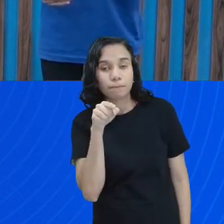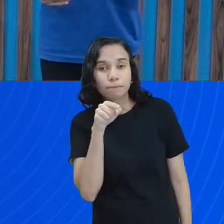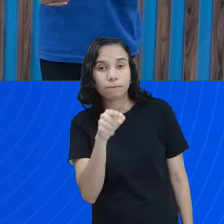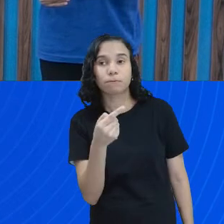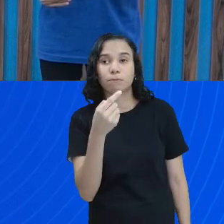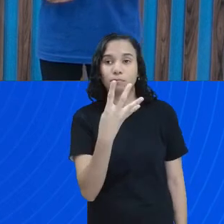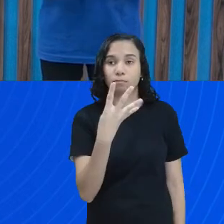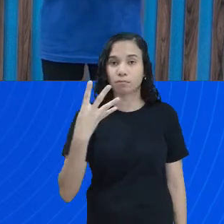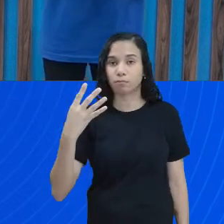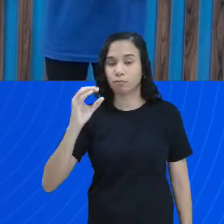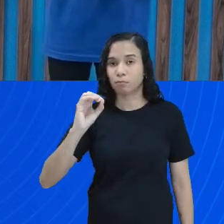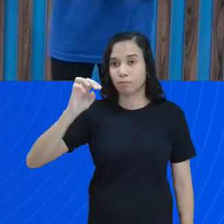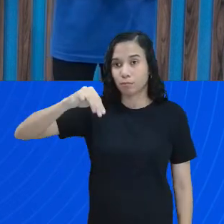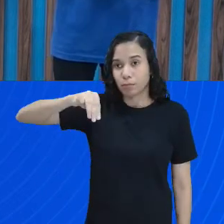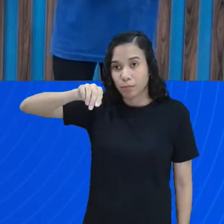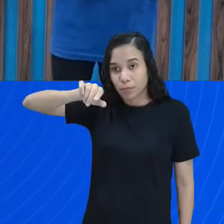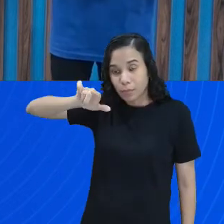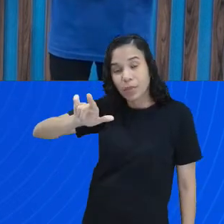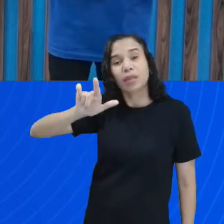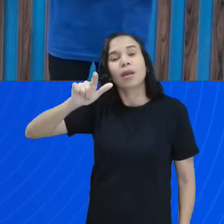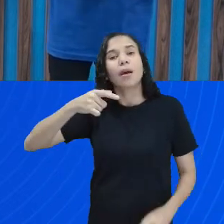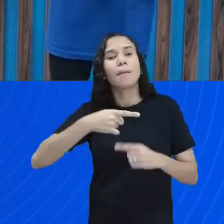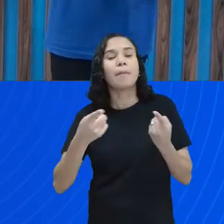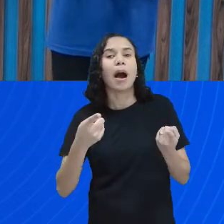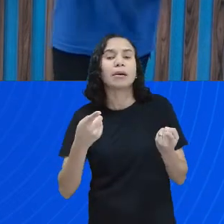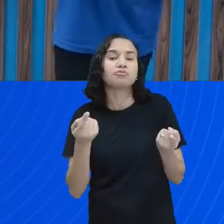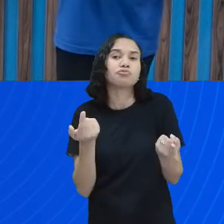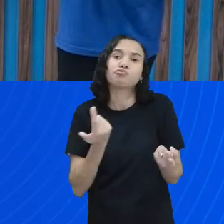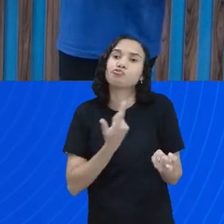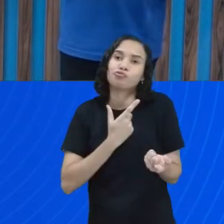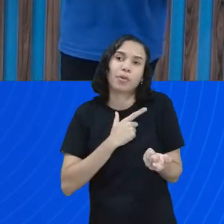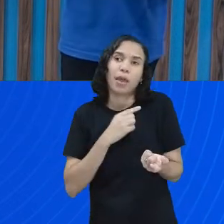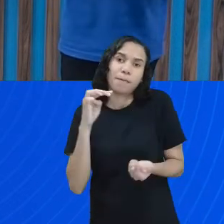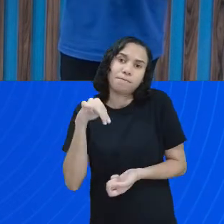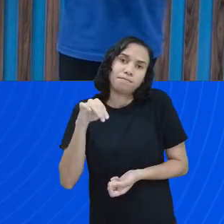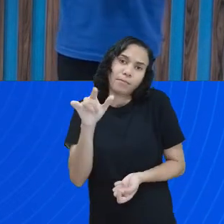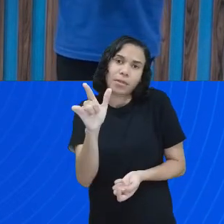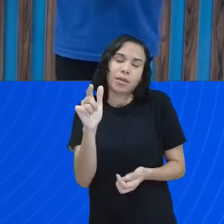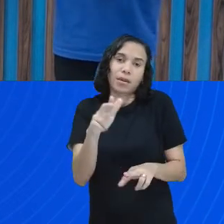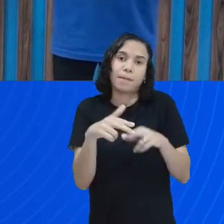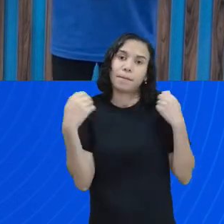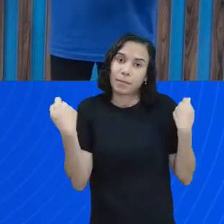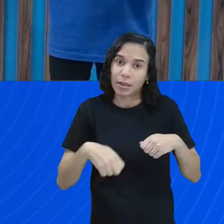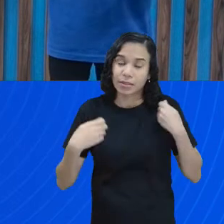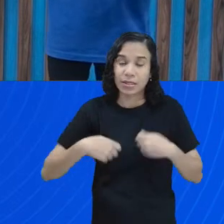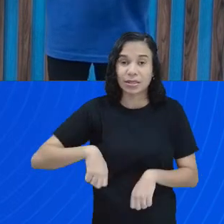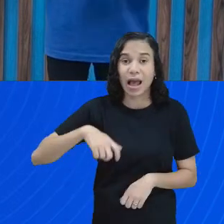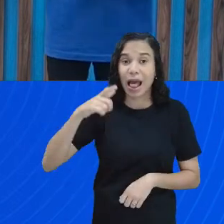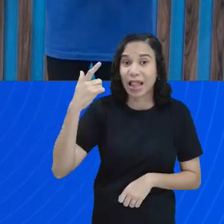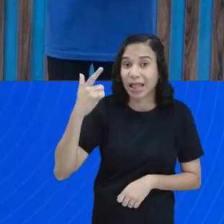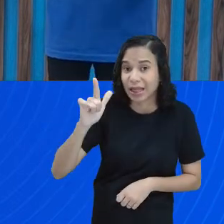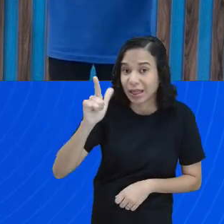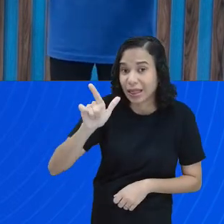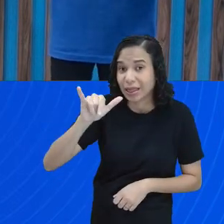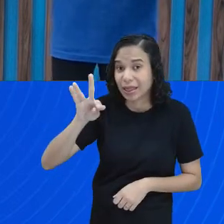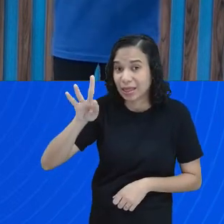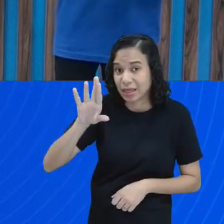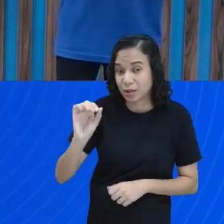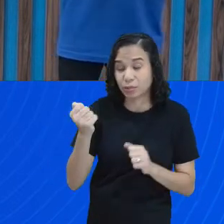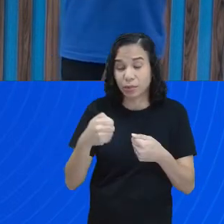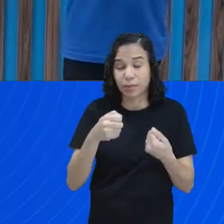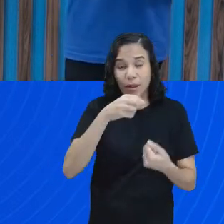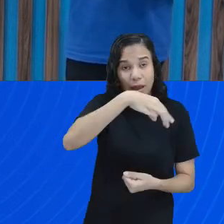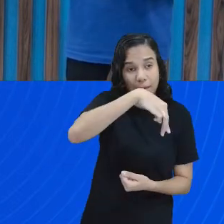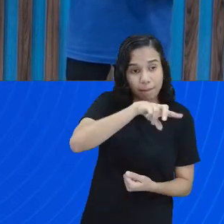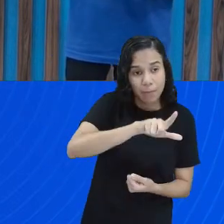1.440 milímetros. Só que a alternativa não pediu em milímetro, pediu em litros. E aí você vai ter que converter